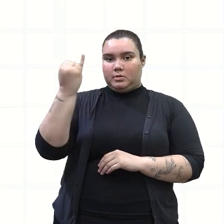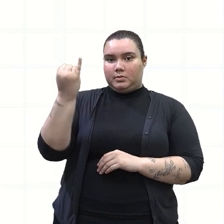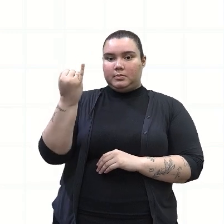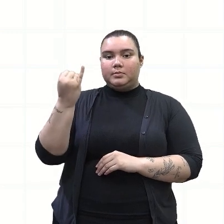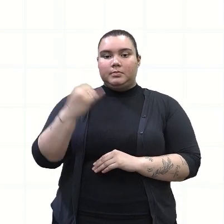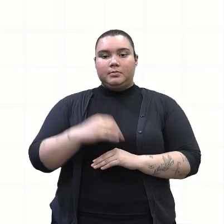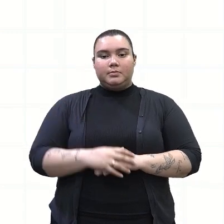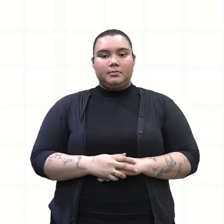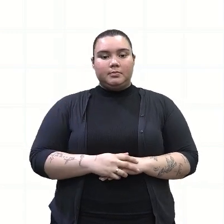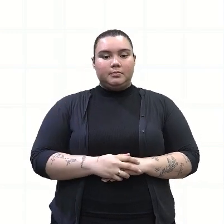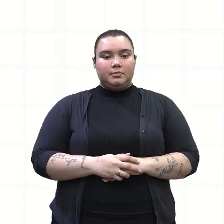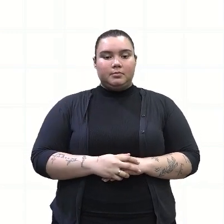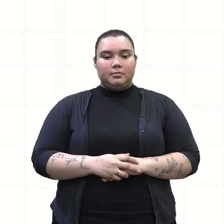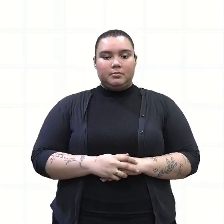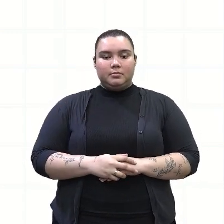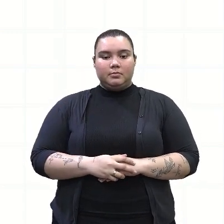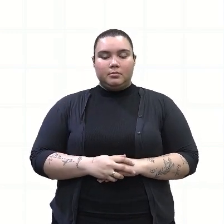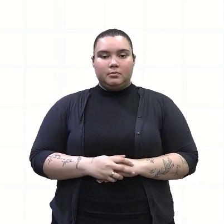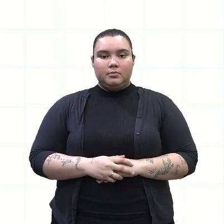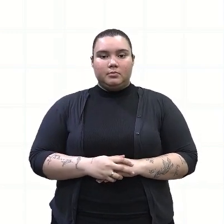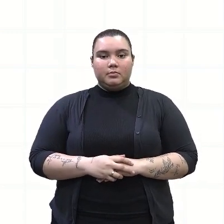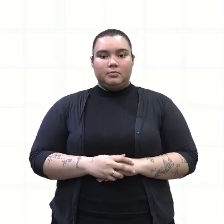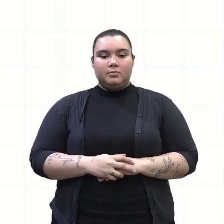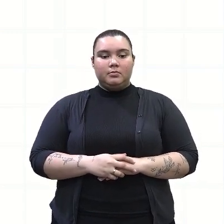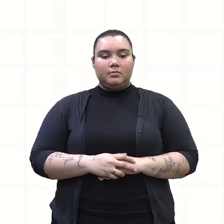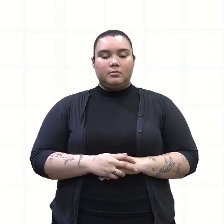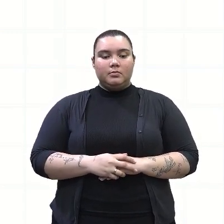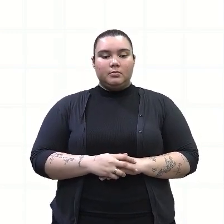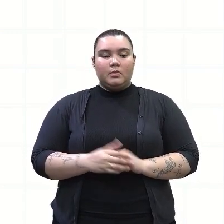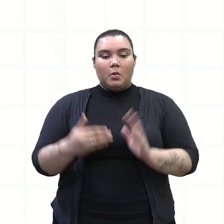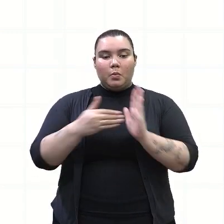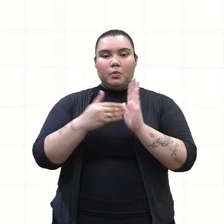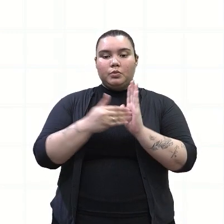importante. E finalizando a nossa lista,